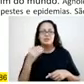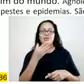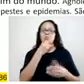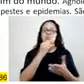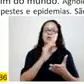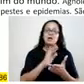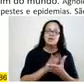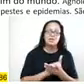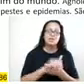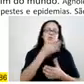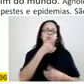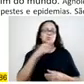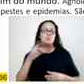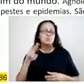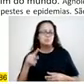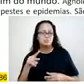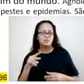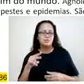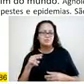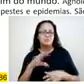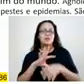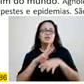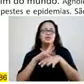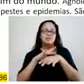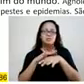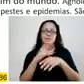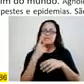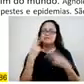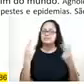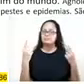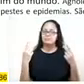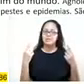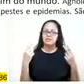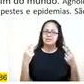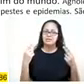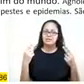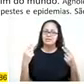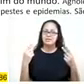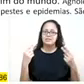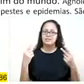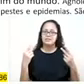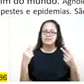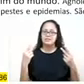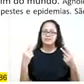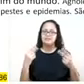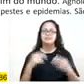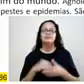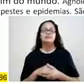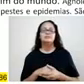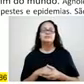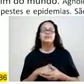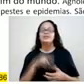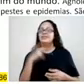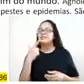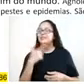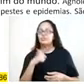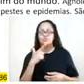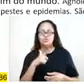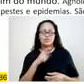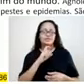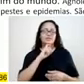atacar por meio do hálito e da visão. Então, eles morriam. E não havia ninguém para enterrar os mortos, fosse